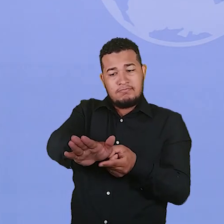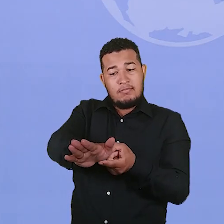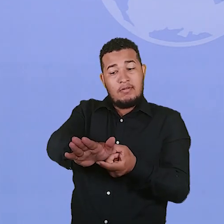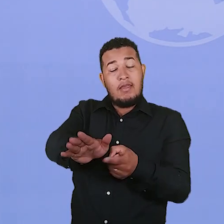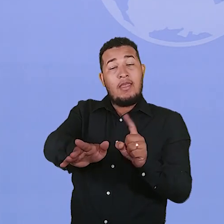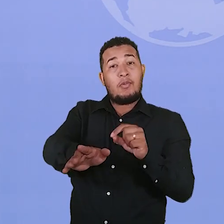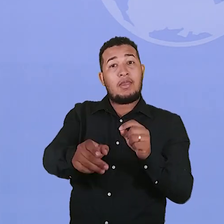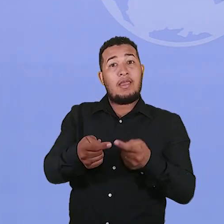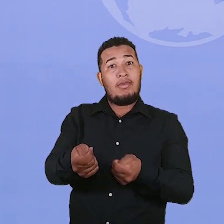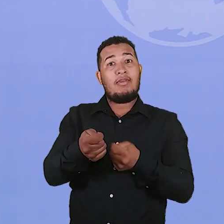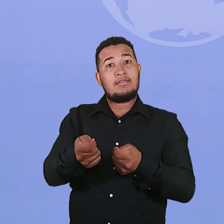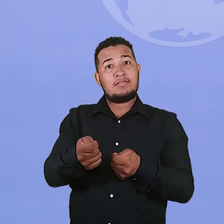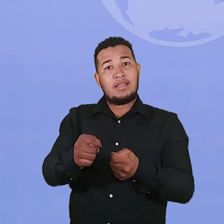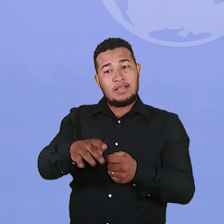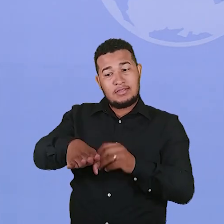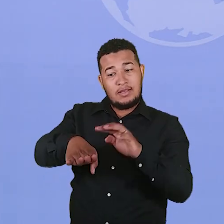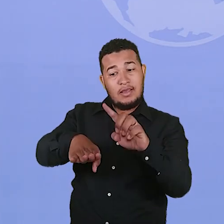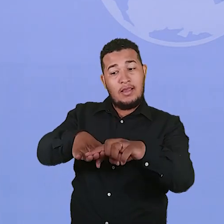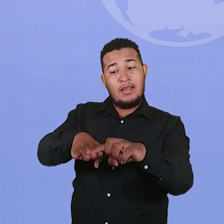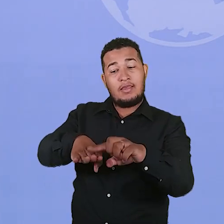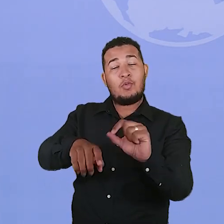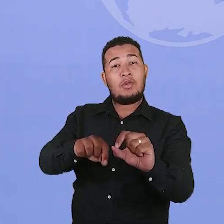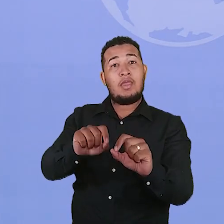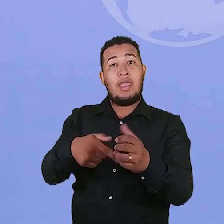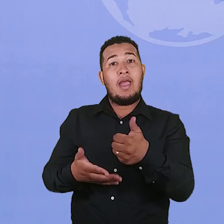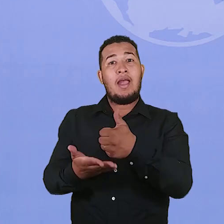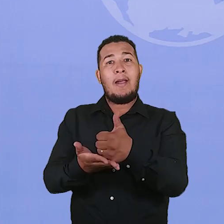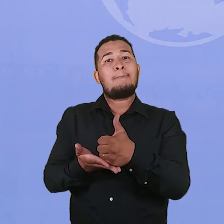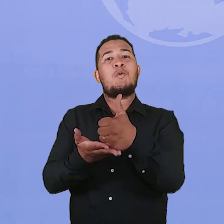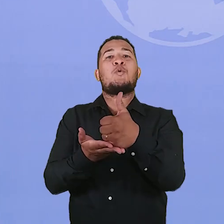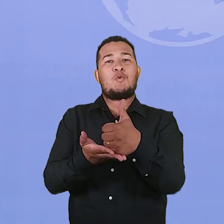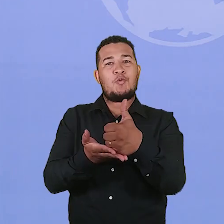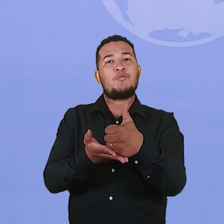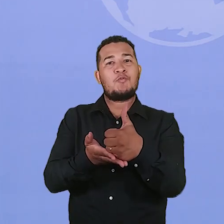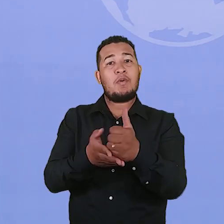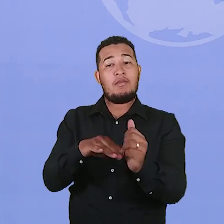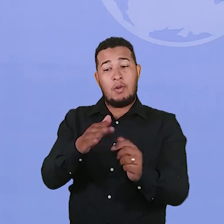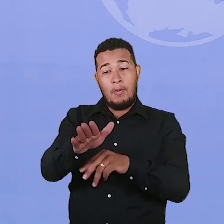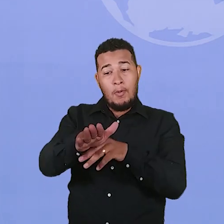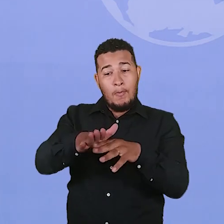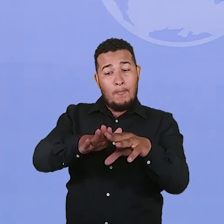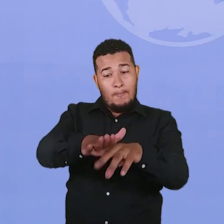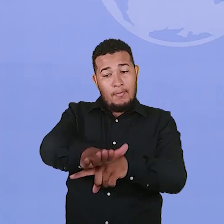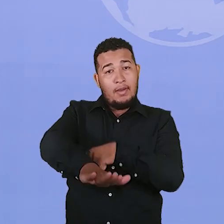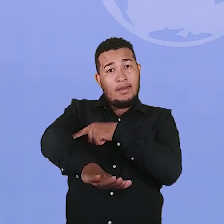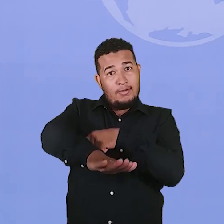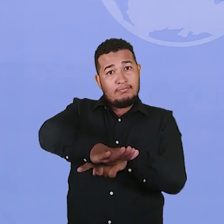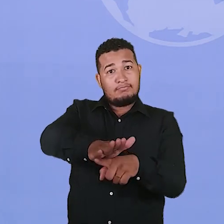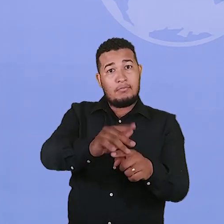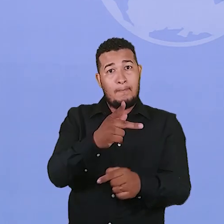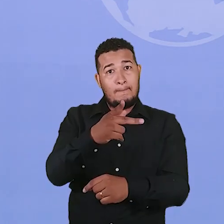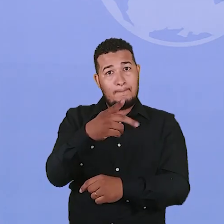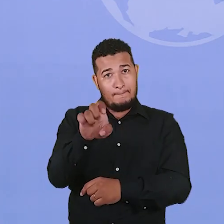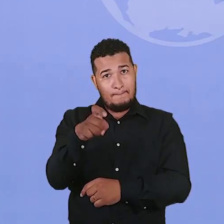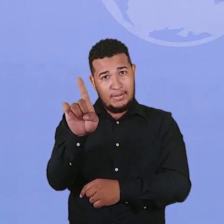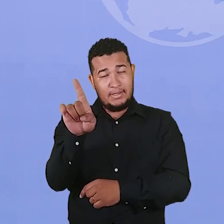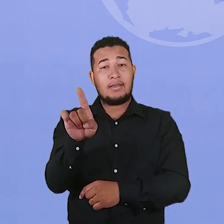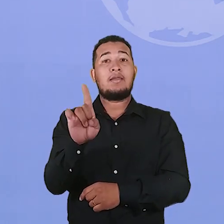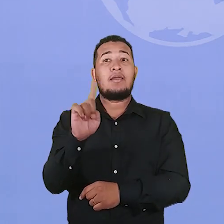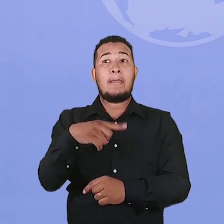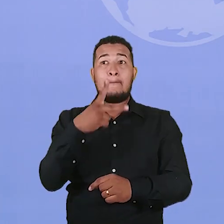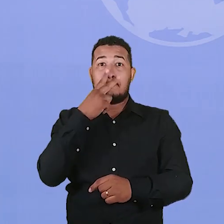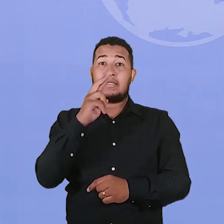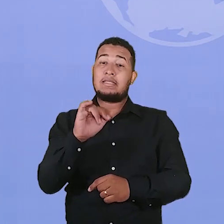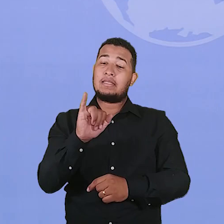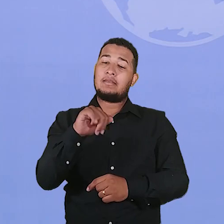vai ser a resistência e na ponta do pé é o apoio então o pé ele é um tipo de